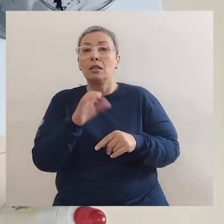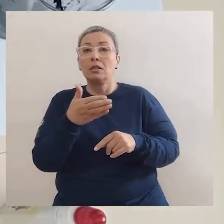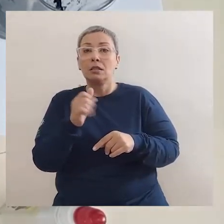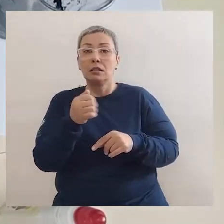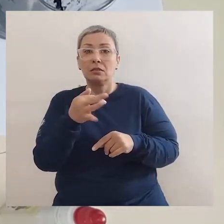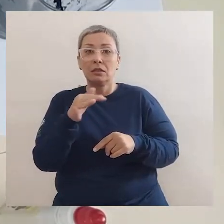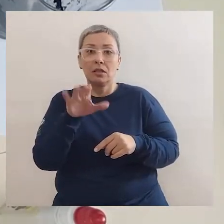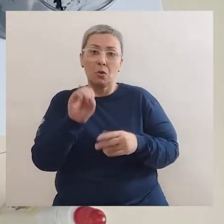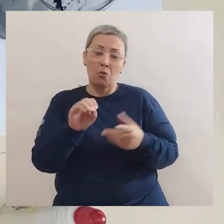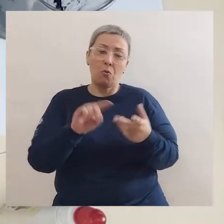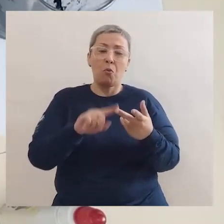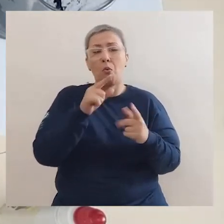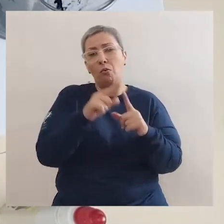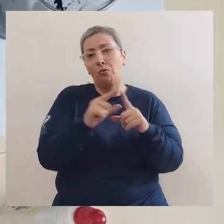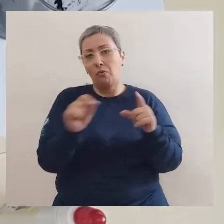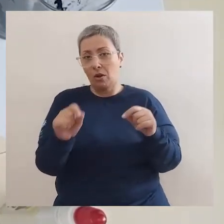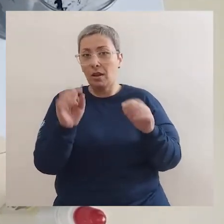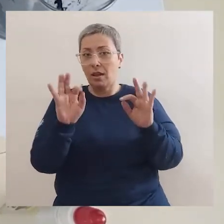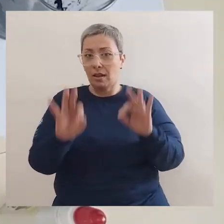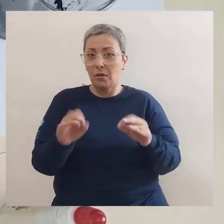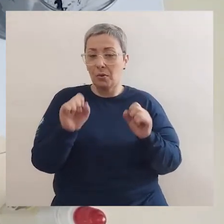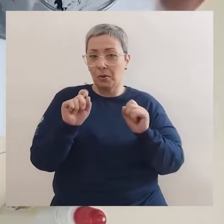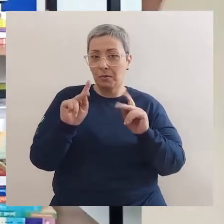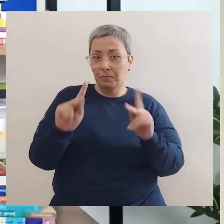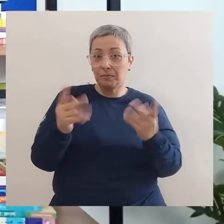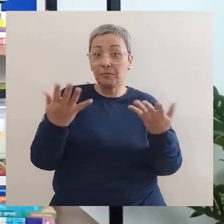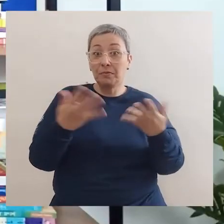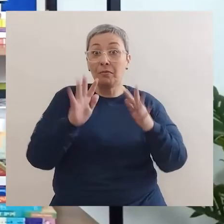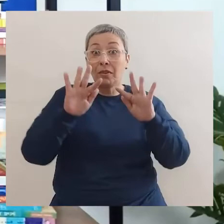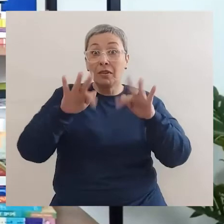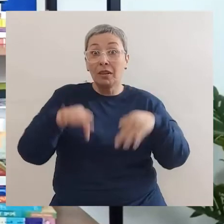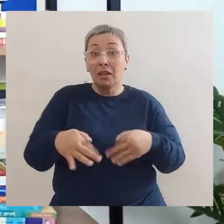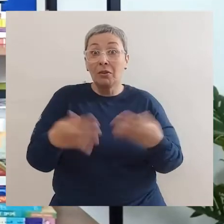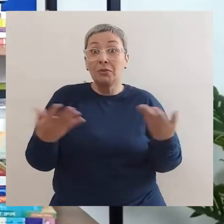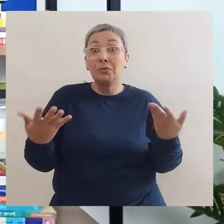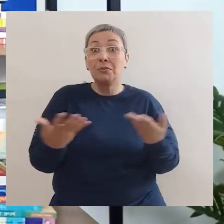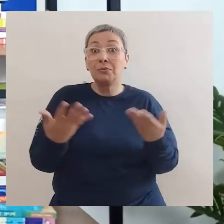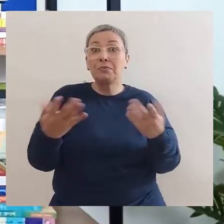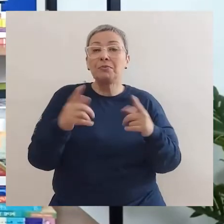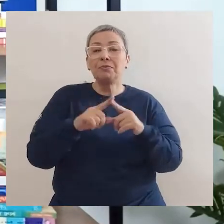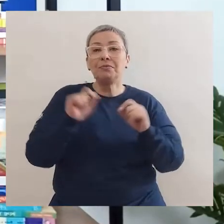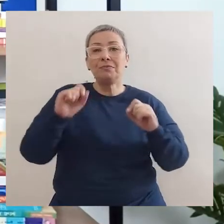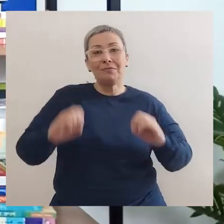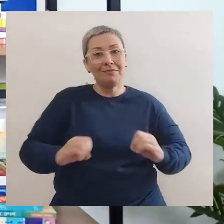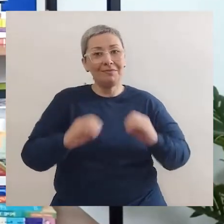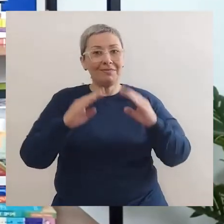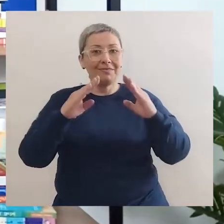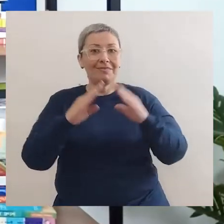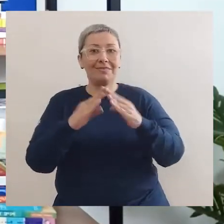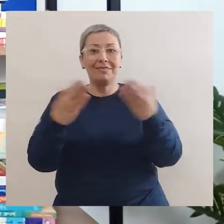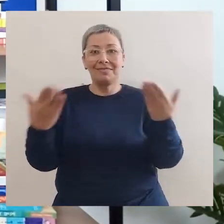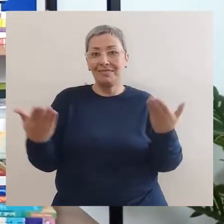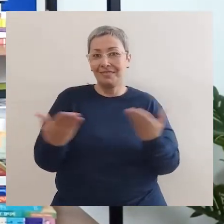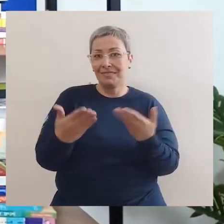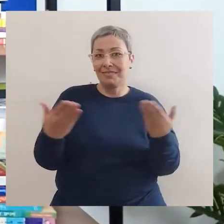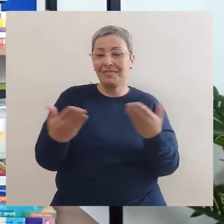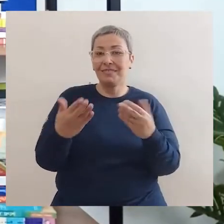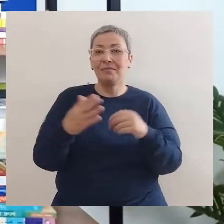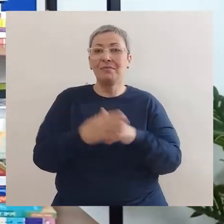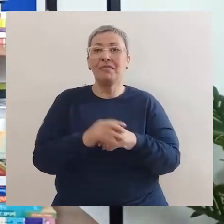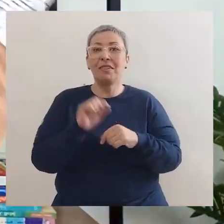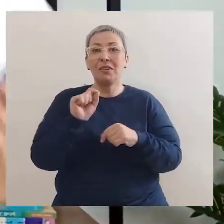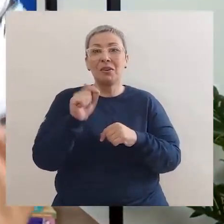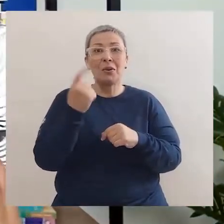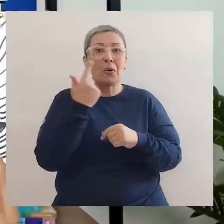né? Ou uma folha, enfim, é isso, ok, pessoal? Estamos chegando a mais um final do nosso programa de hoje,